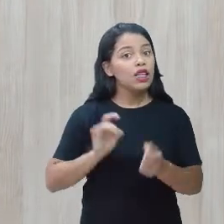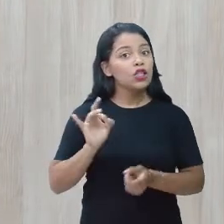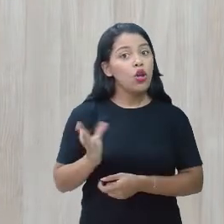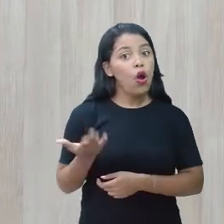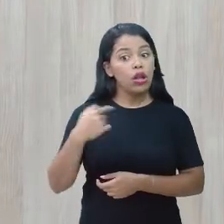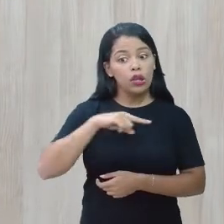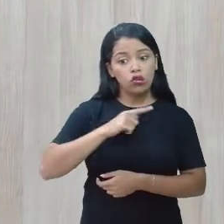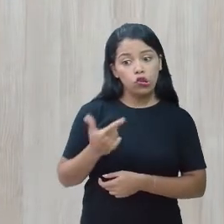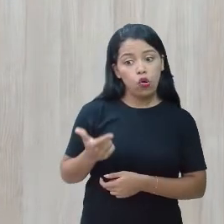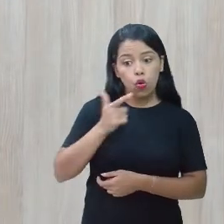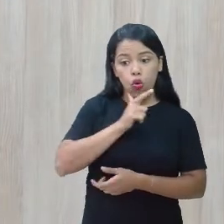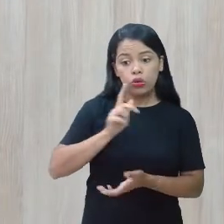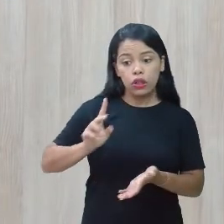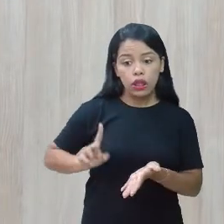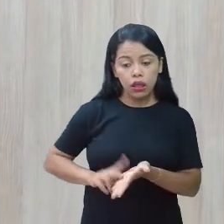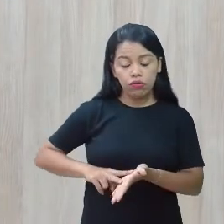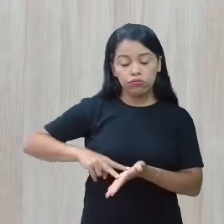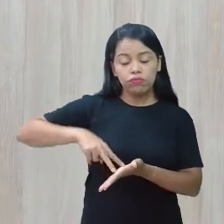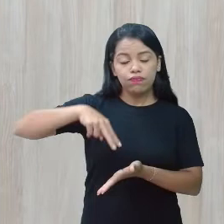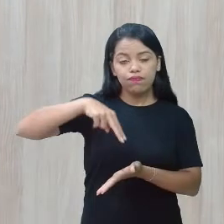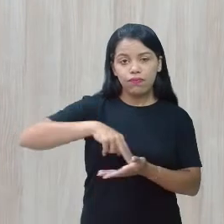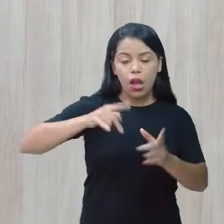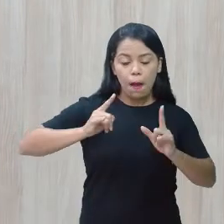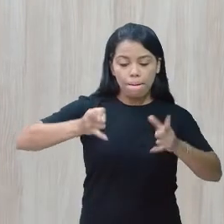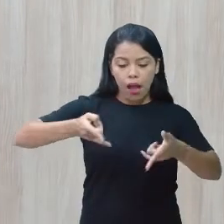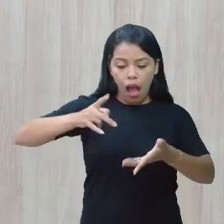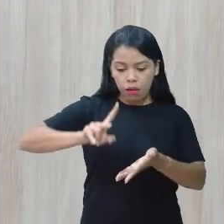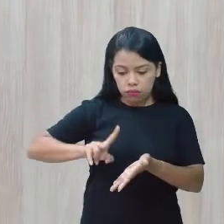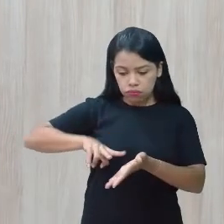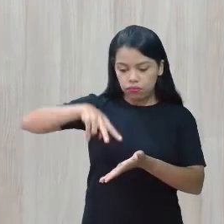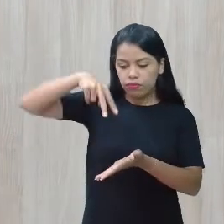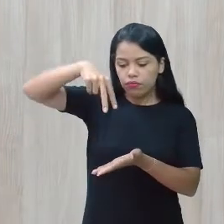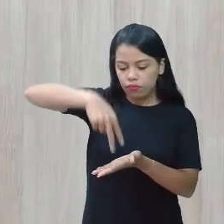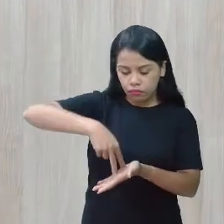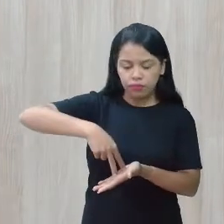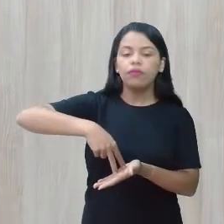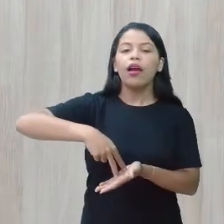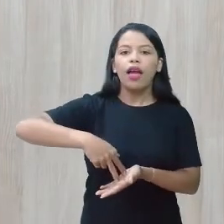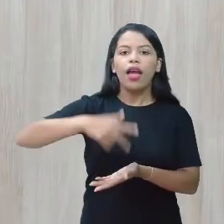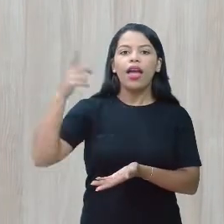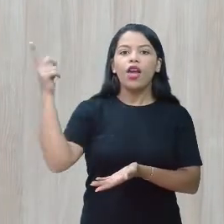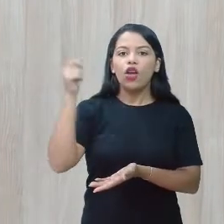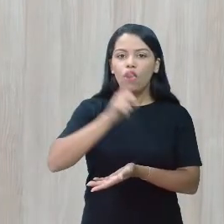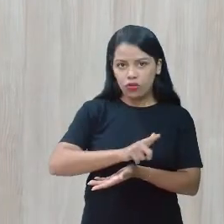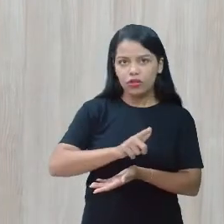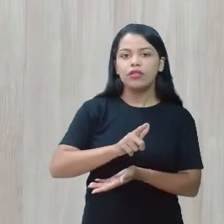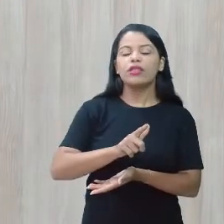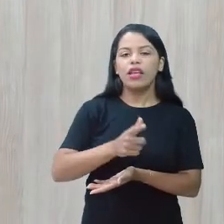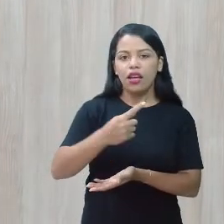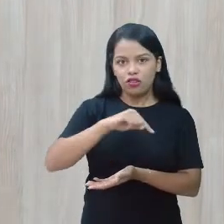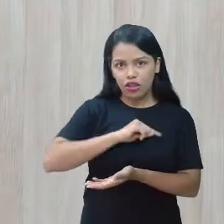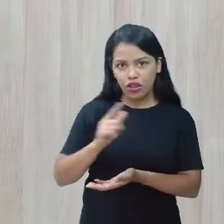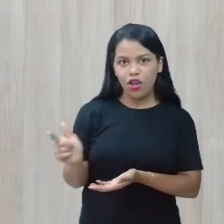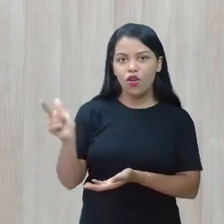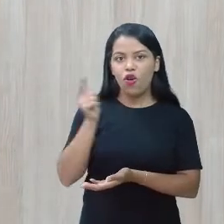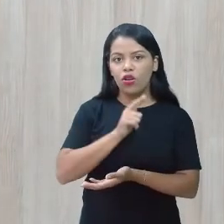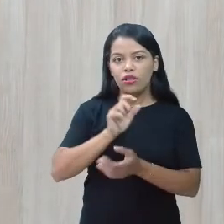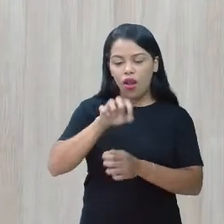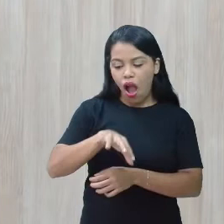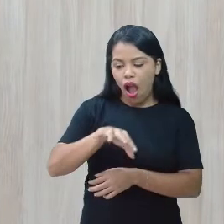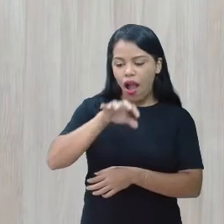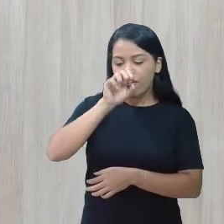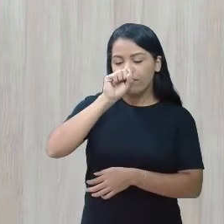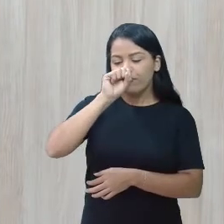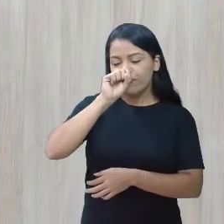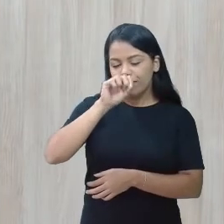sabe? Tirado assim o pé da cama, não é? Ficado de pé e conseguido estar respirando,